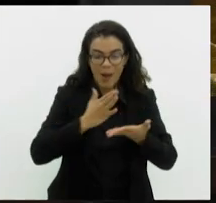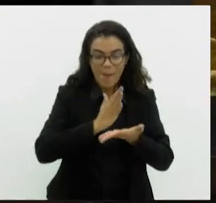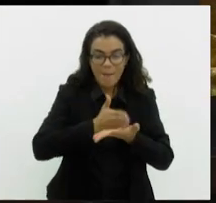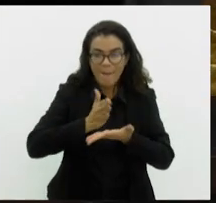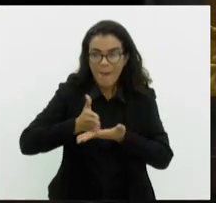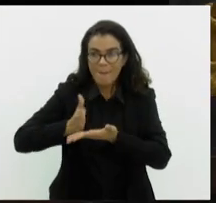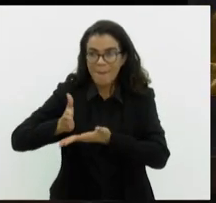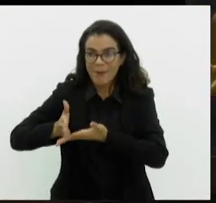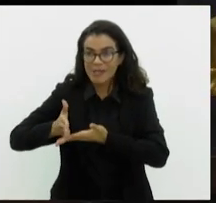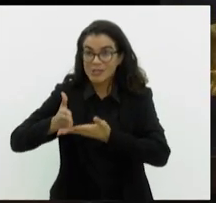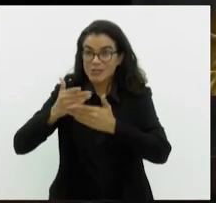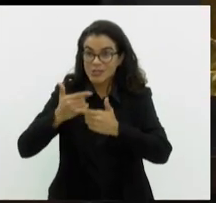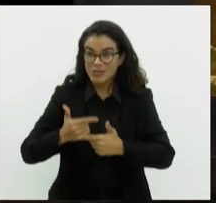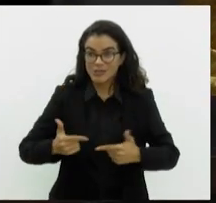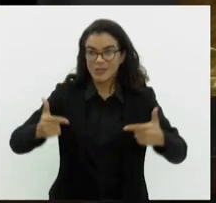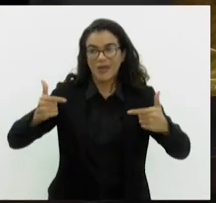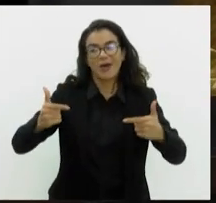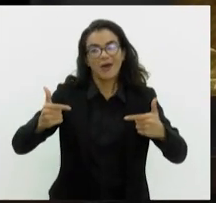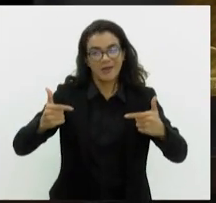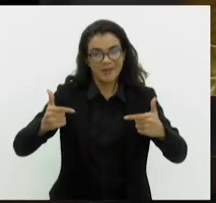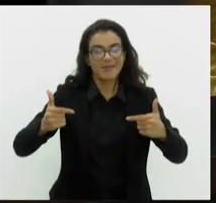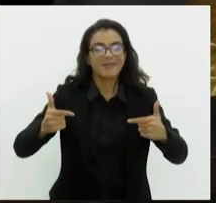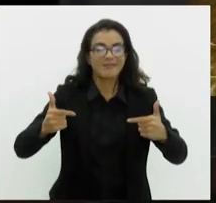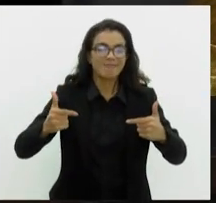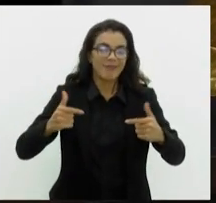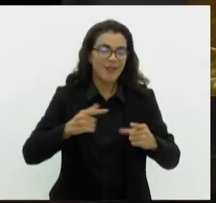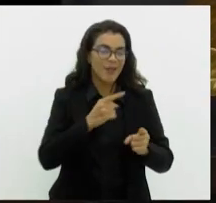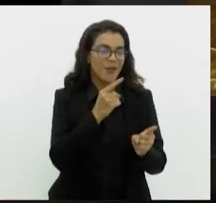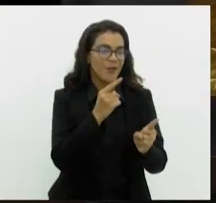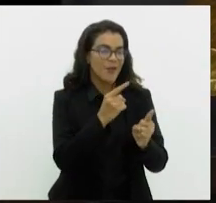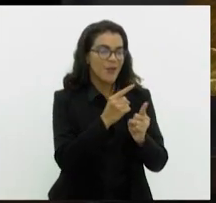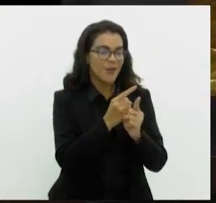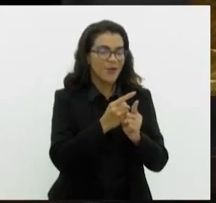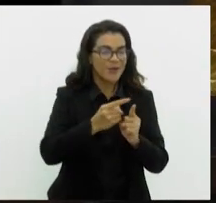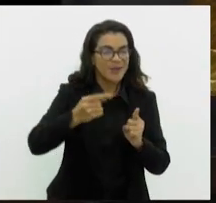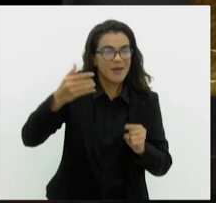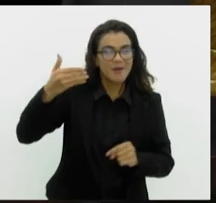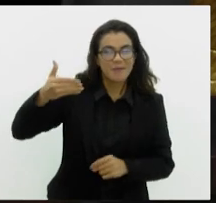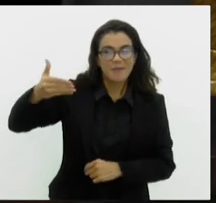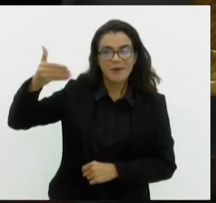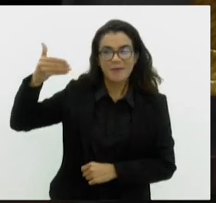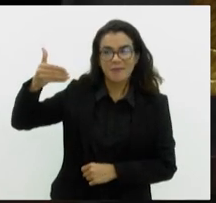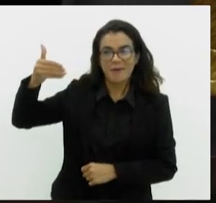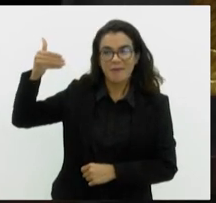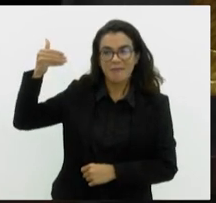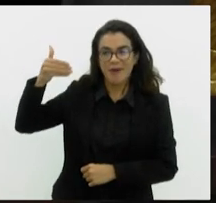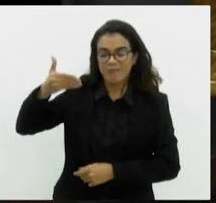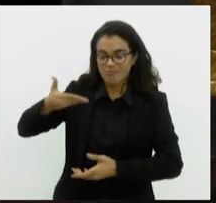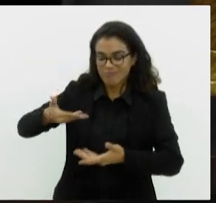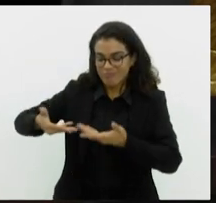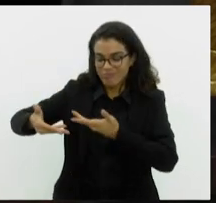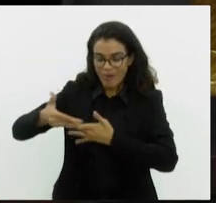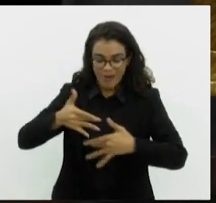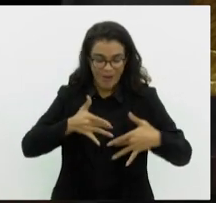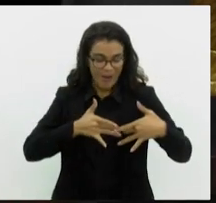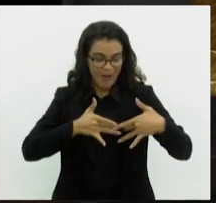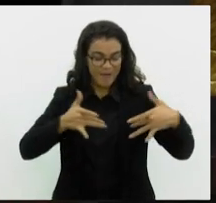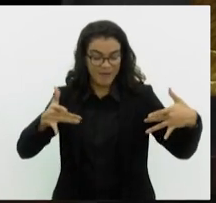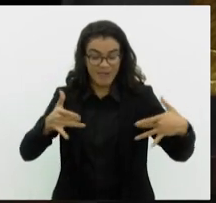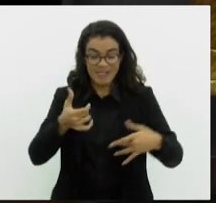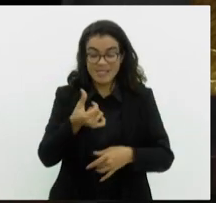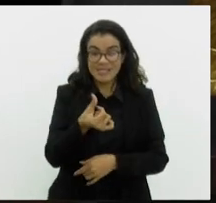Oh, sorte, ter nos encontrado um dia e esbanjar afeto e companhia por